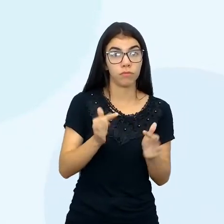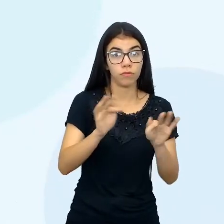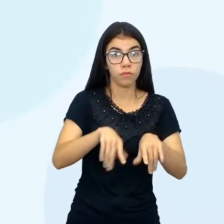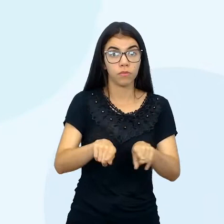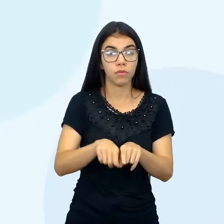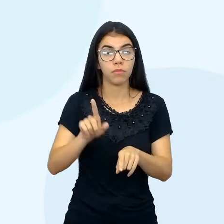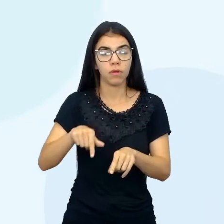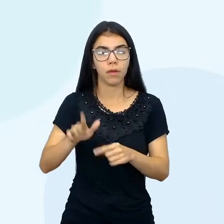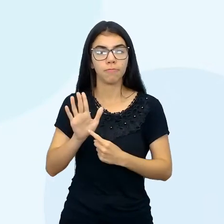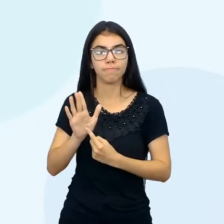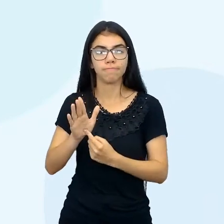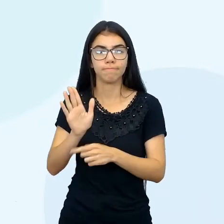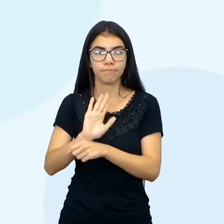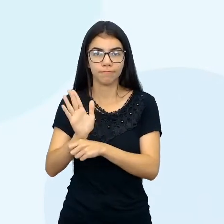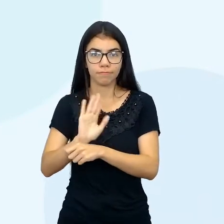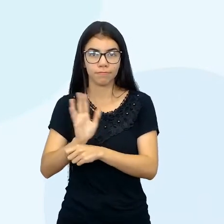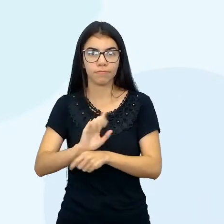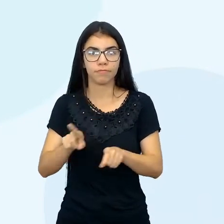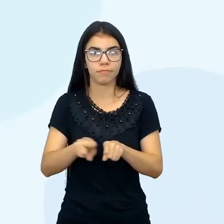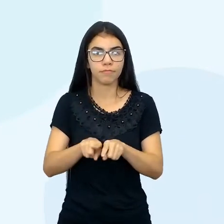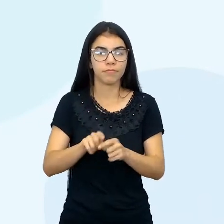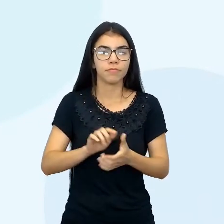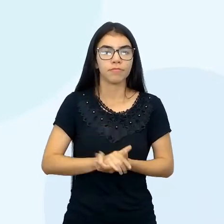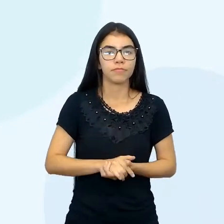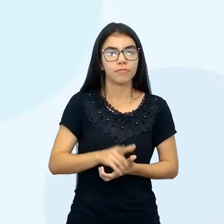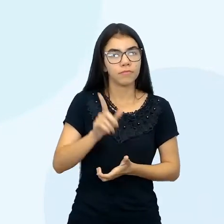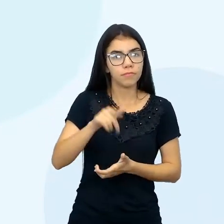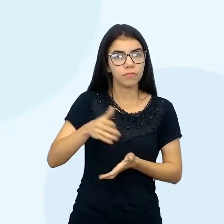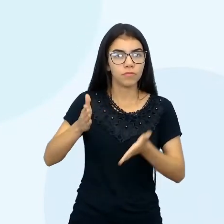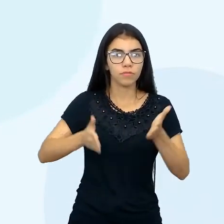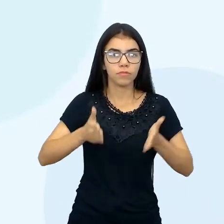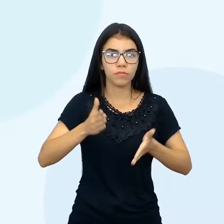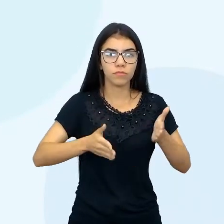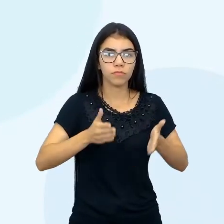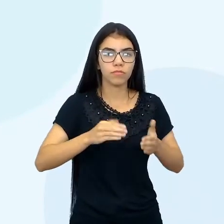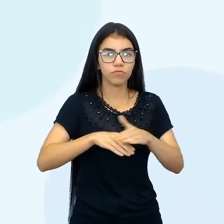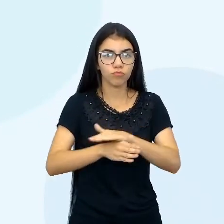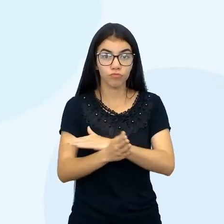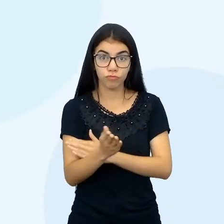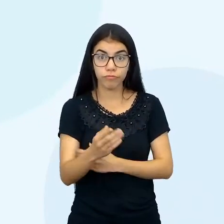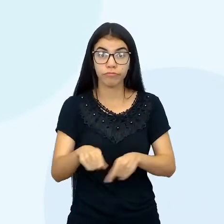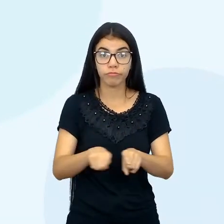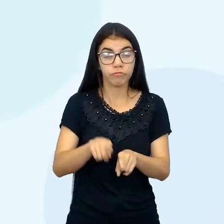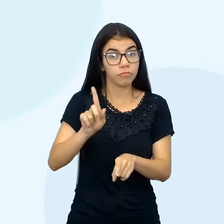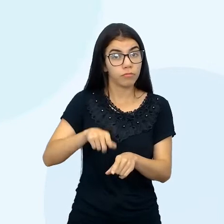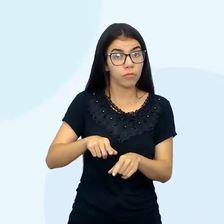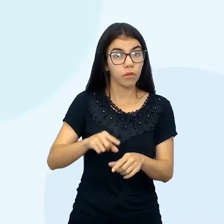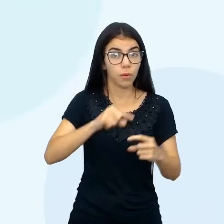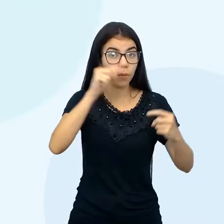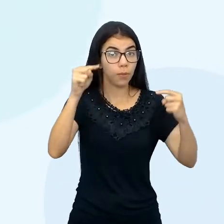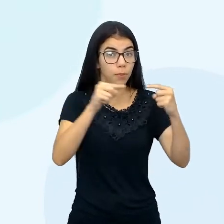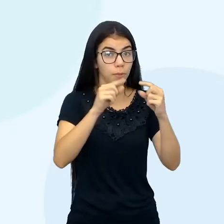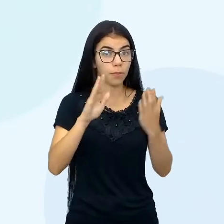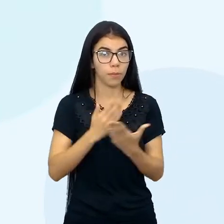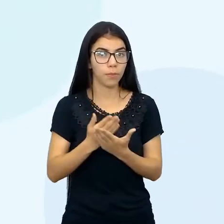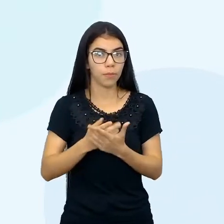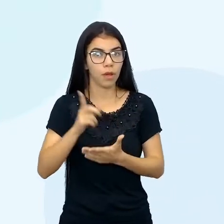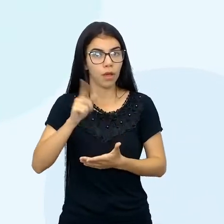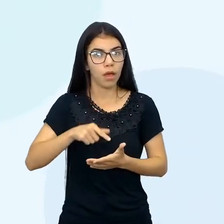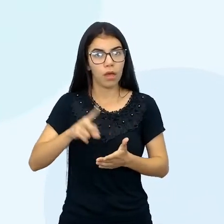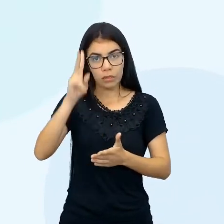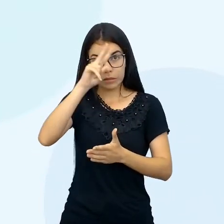mostra de cinema. E, professora Tayana, você podia, como tradição nossa, ler o nosso objetivo da aula? Retomando aí os velhos